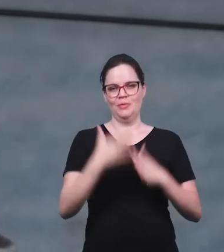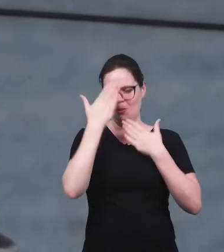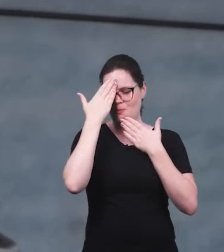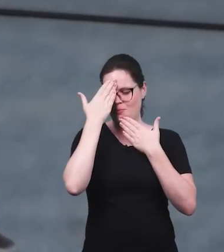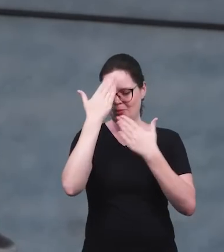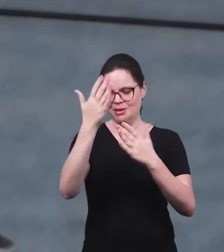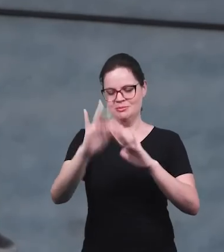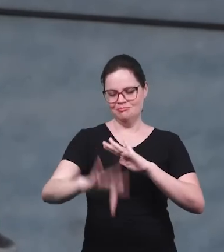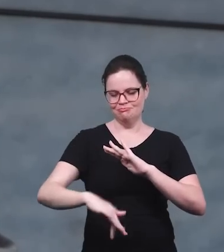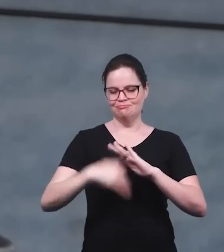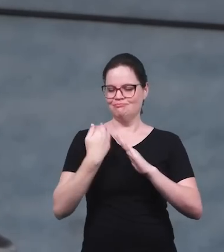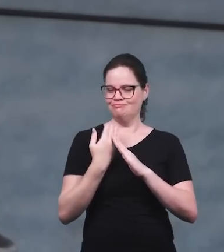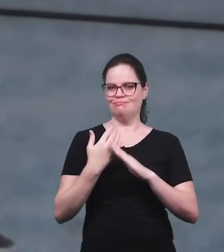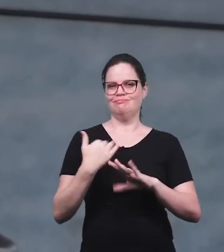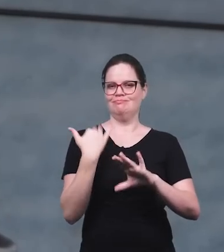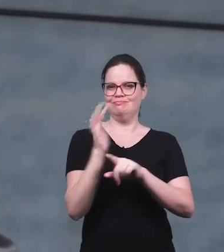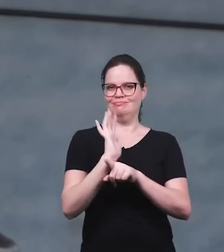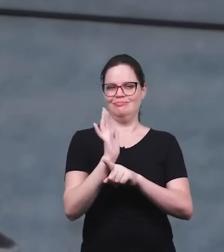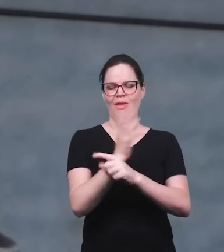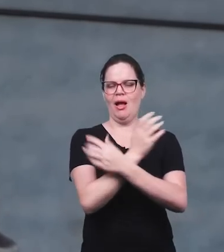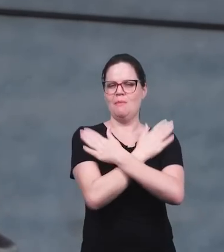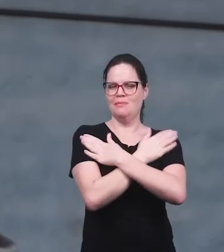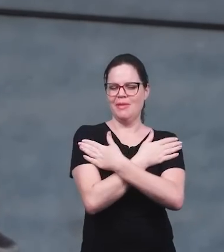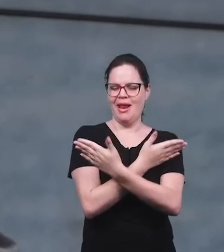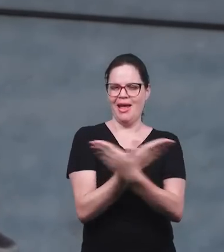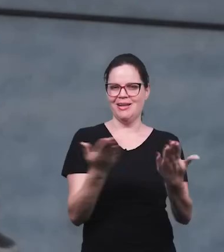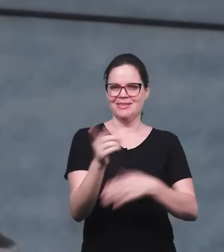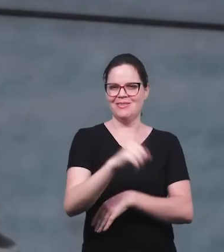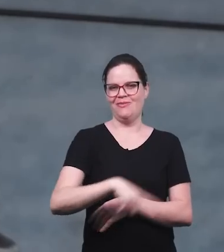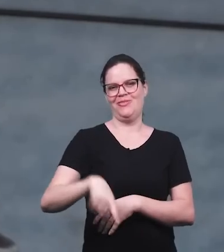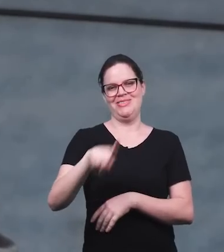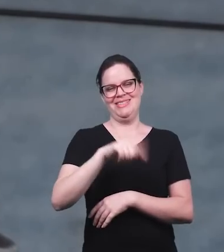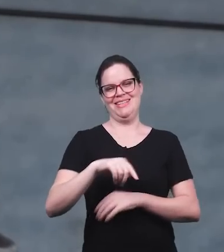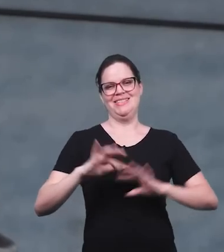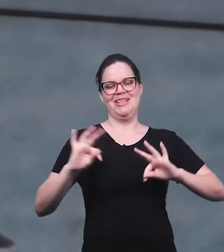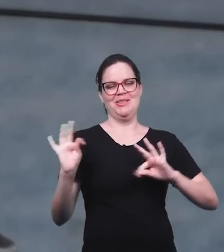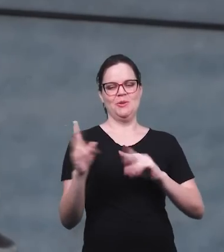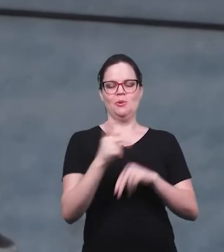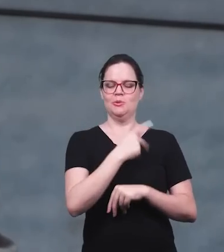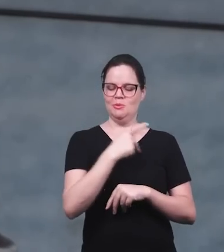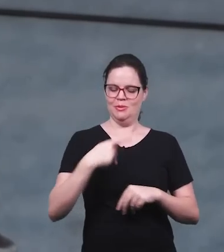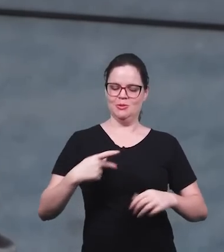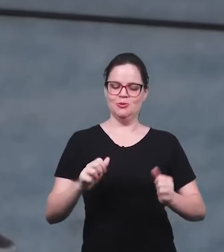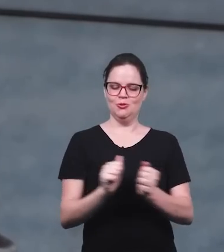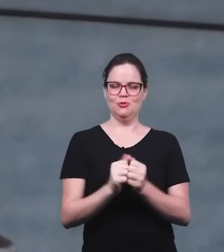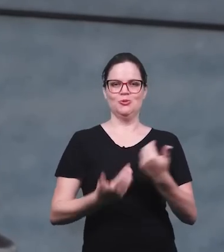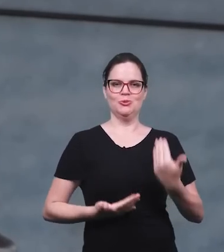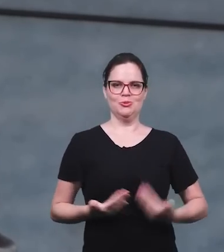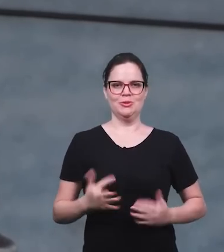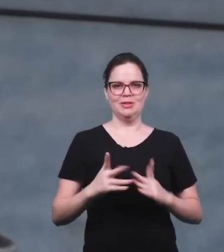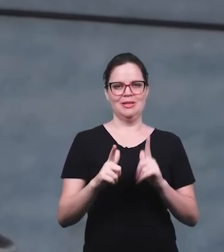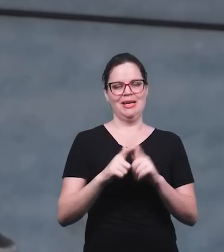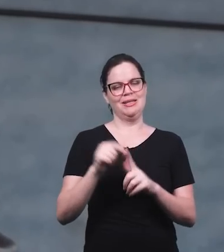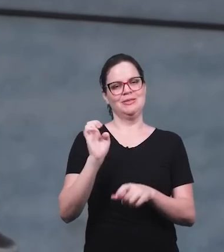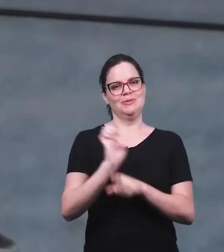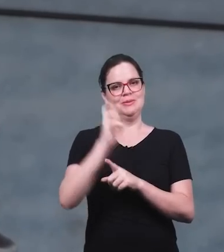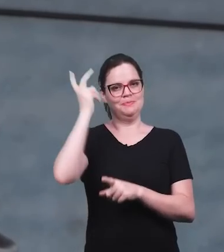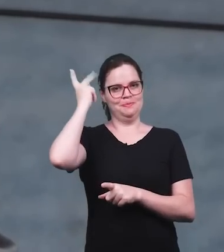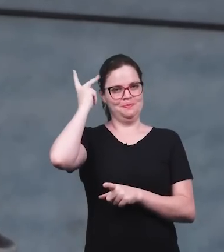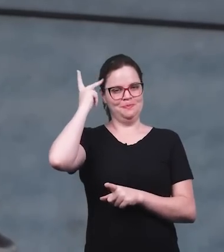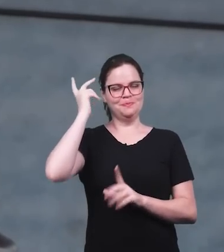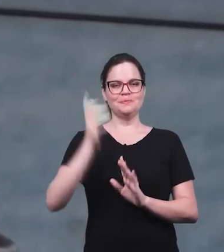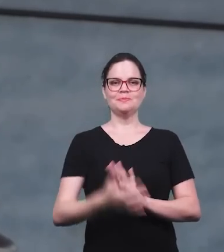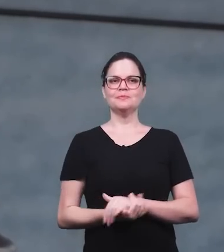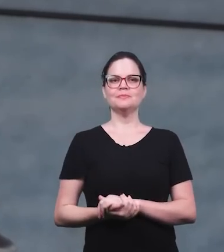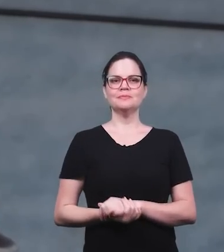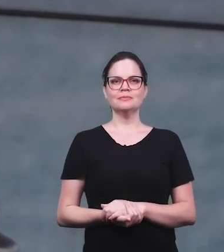Obrigado, Jefferson, por sua participação. E um grande abraço ao pastor Daniel Santana e aos nossos irmãos aí em Tiradentes, na igreja de